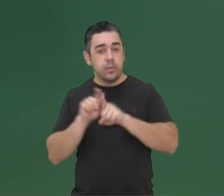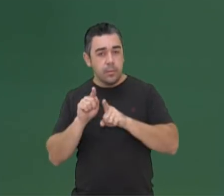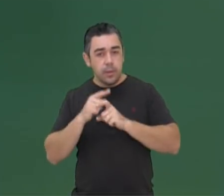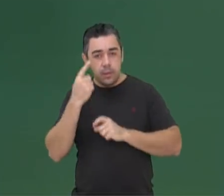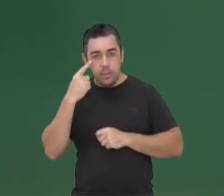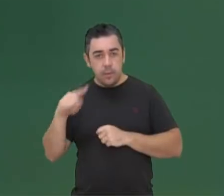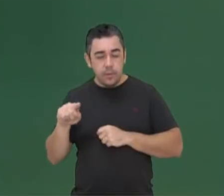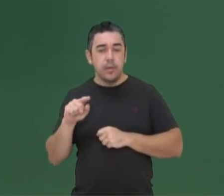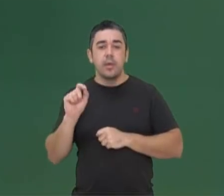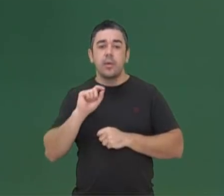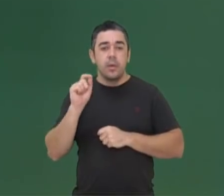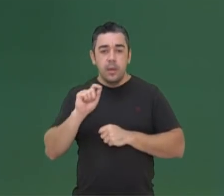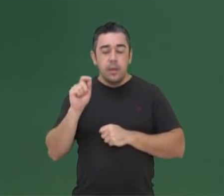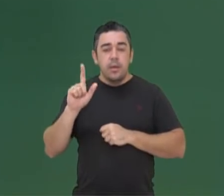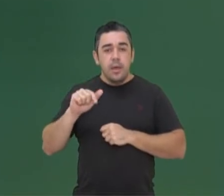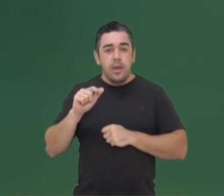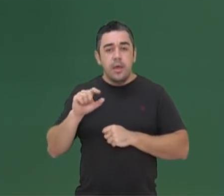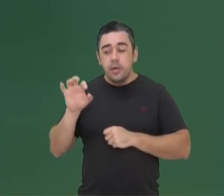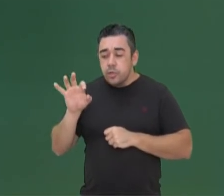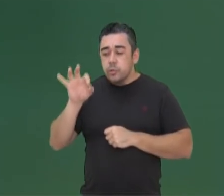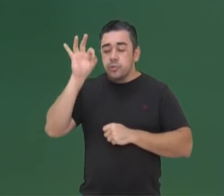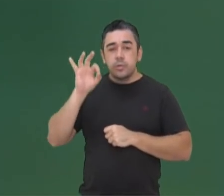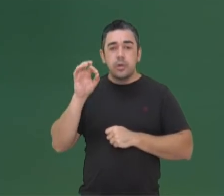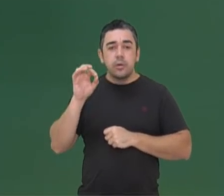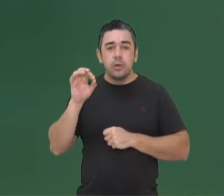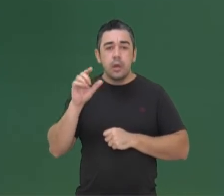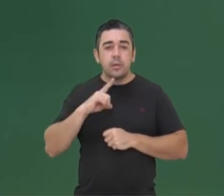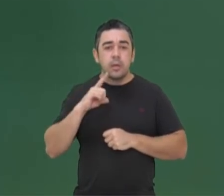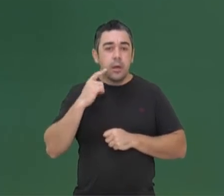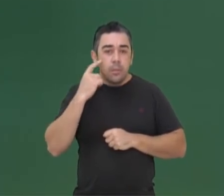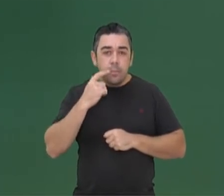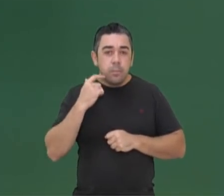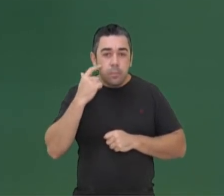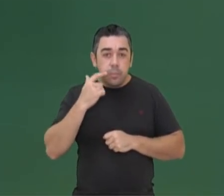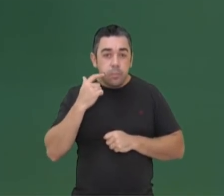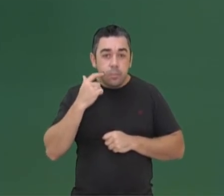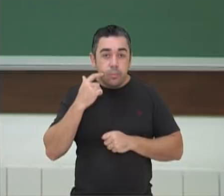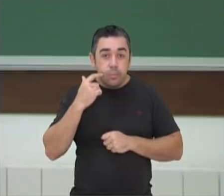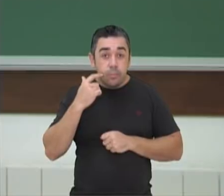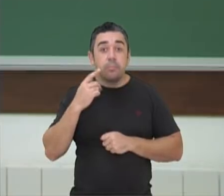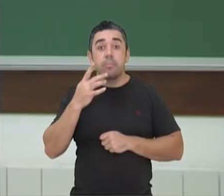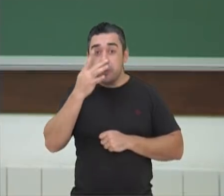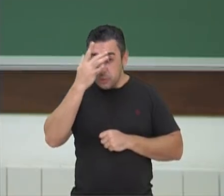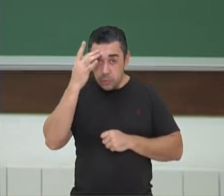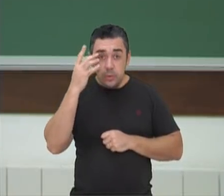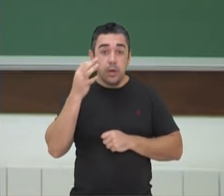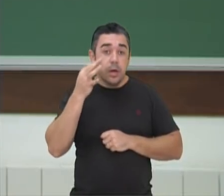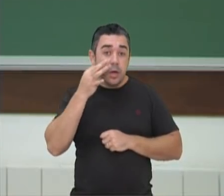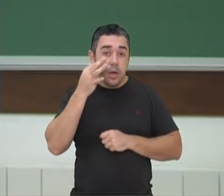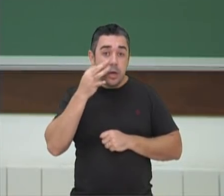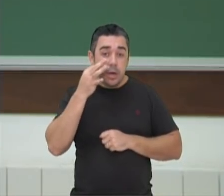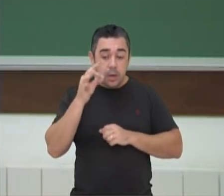eu tenho as células que foram retiradas da bochecha de uma pessoa. Você acredita? Claro, nós somos formados por células. E